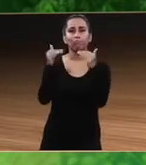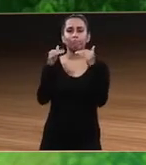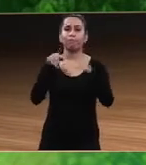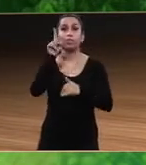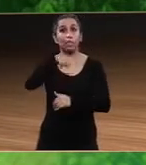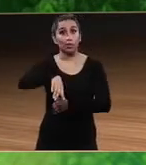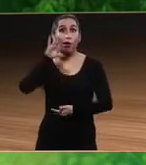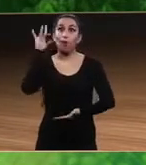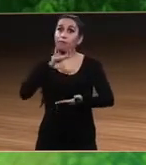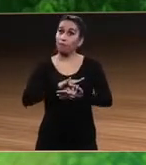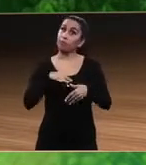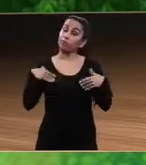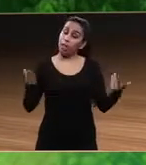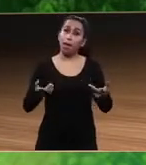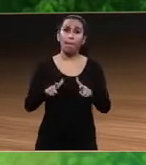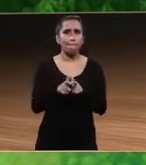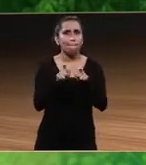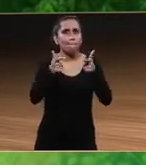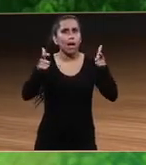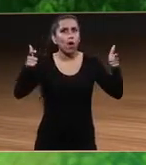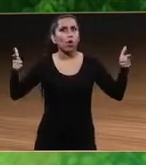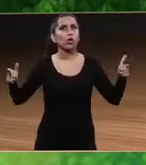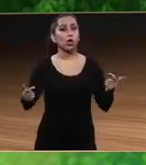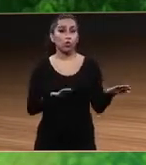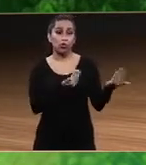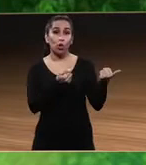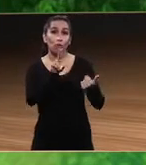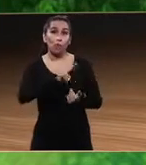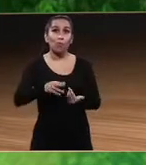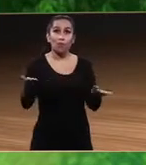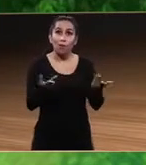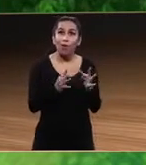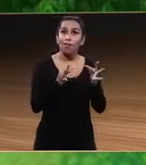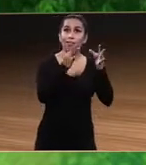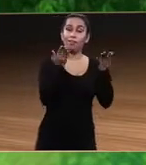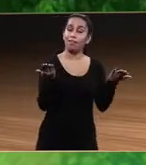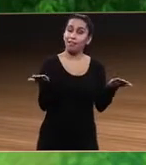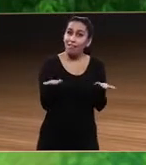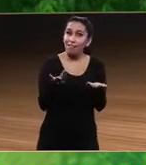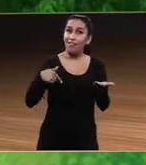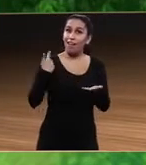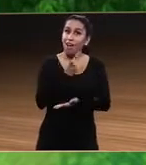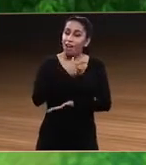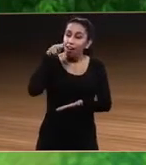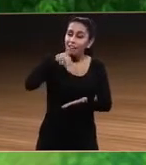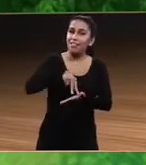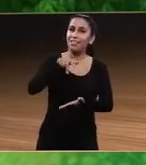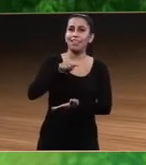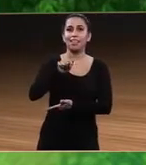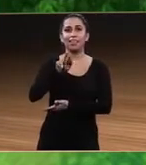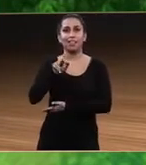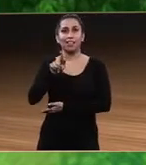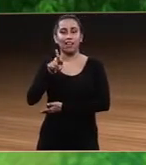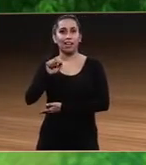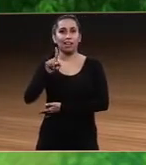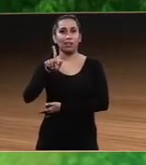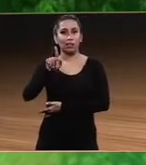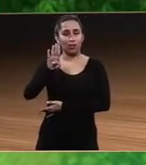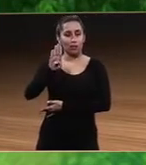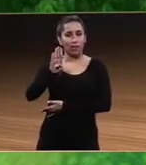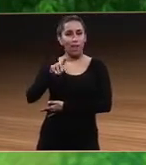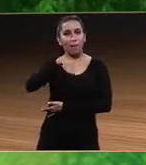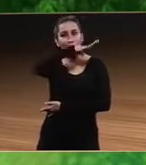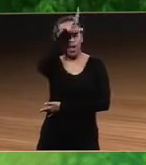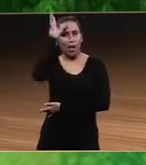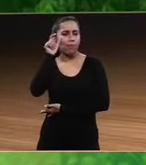uma realidade e muitos dos jovens que fazem sucesso com essa tecnologia estão aqui na Agrolab Amazônia, em palestras e debate.